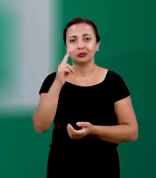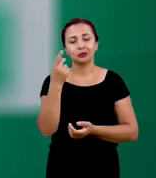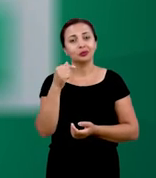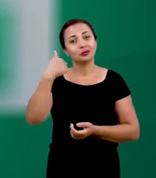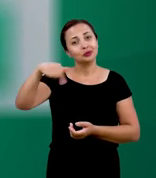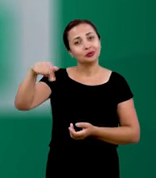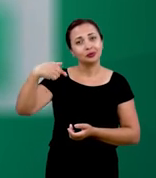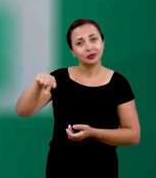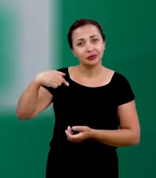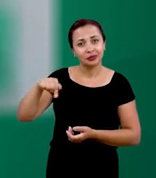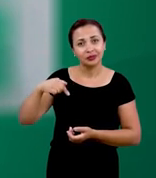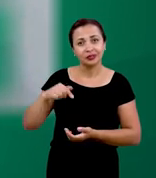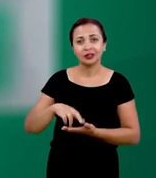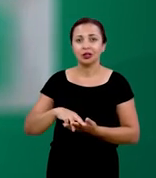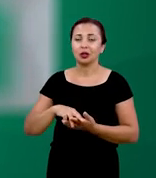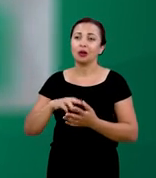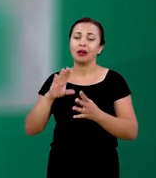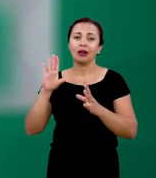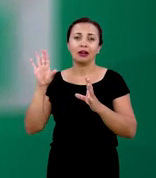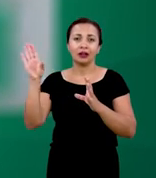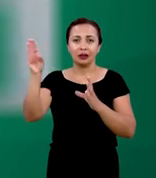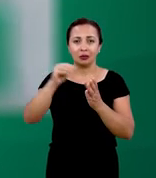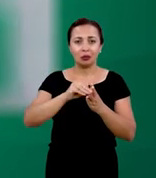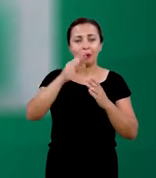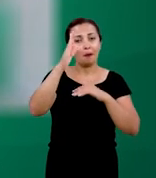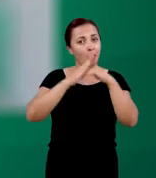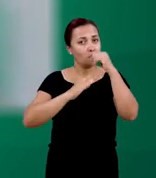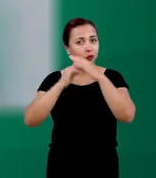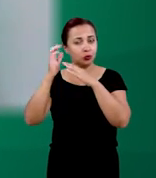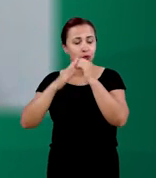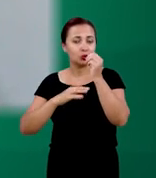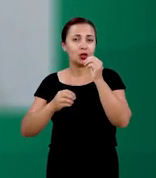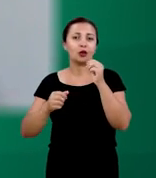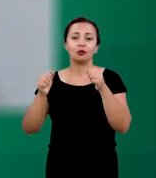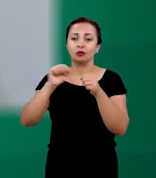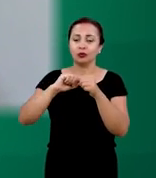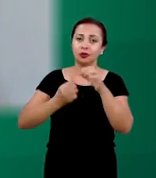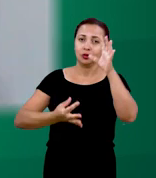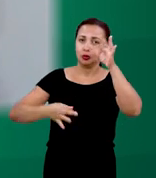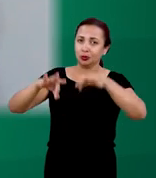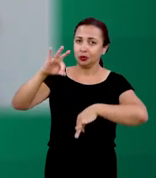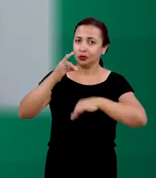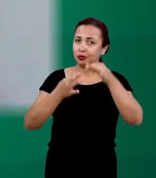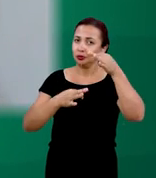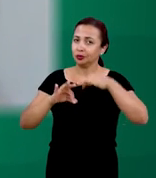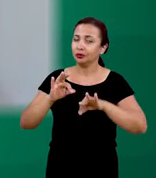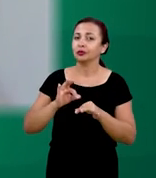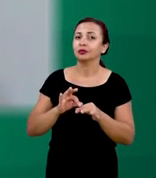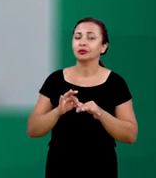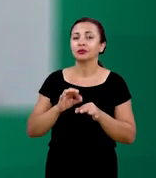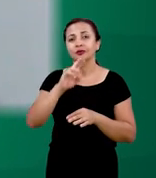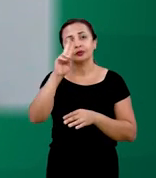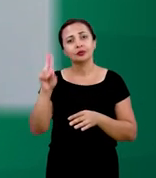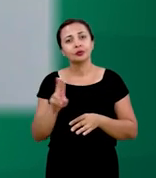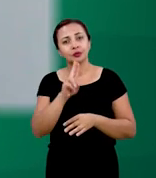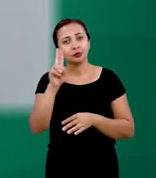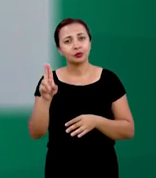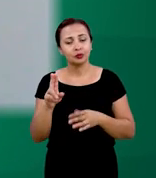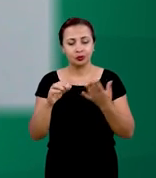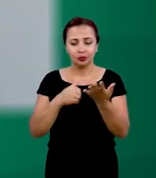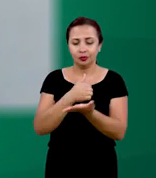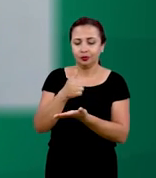o químico ou fitoquímico, o profissional, utilizou